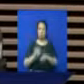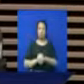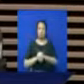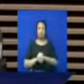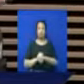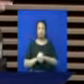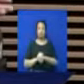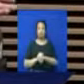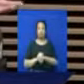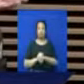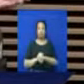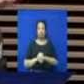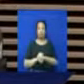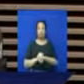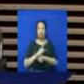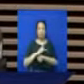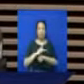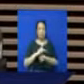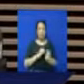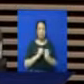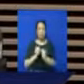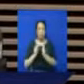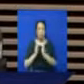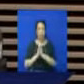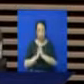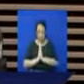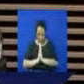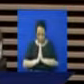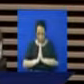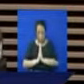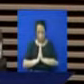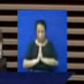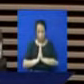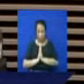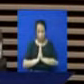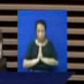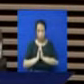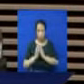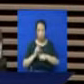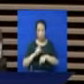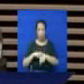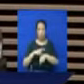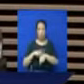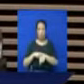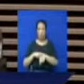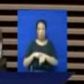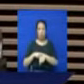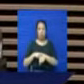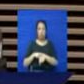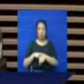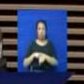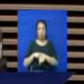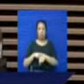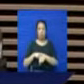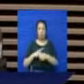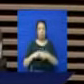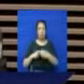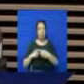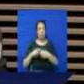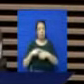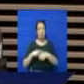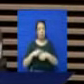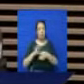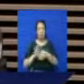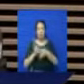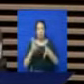sei, presidente, se eu poderia orar neste momento a favor da nossa cidade e da nossa... Claro, pastor, fique à vontade.